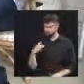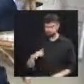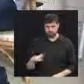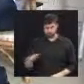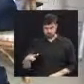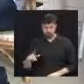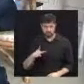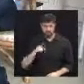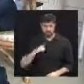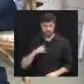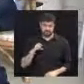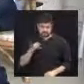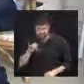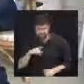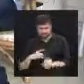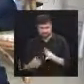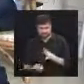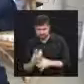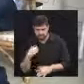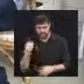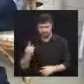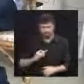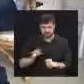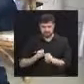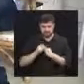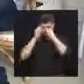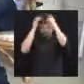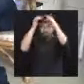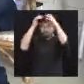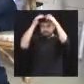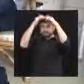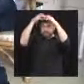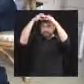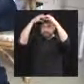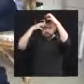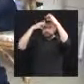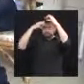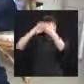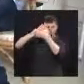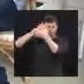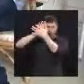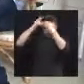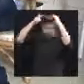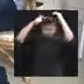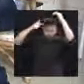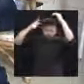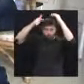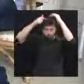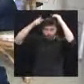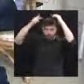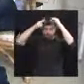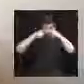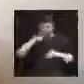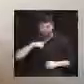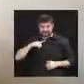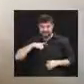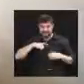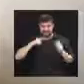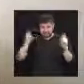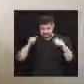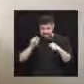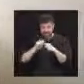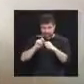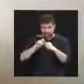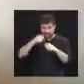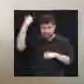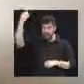Claro que se ocorreu, se você queimou toda a fiação de uma casa no incêndio, raramente isso vai ser. Mas se sobrou algum fio, você vai conseguir